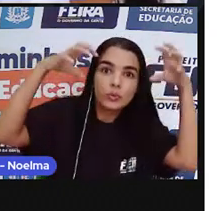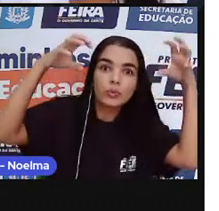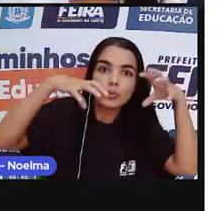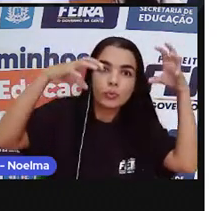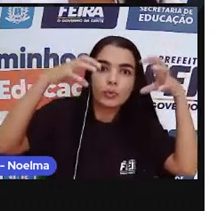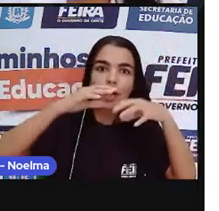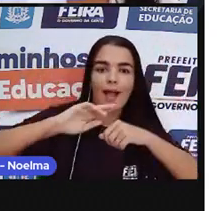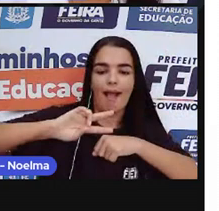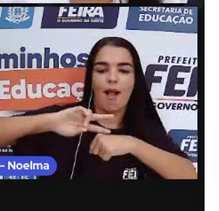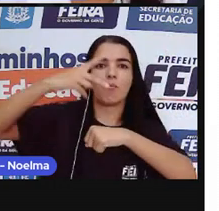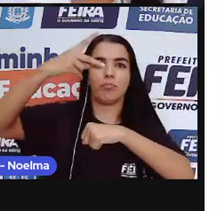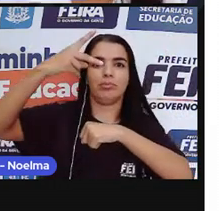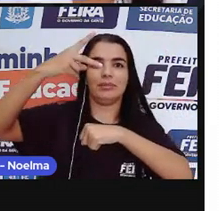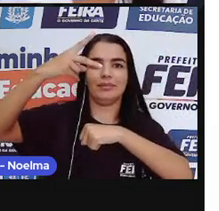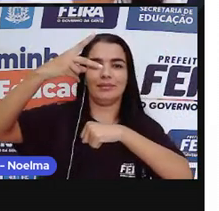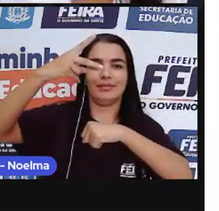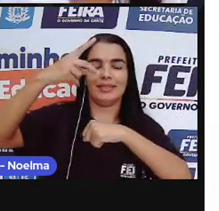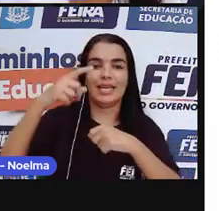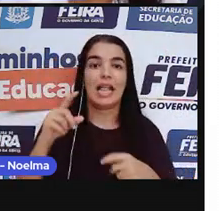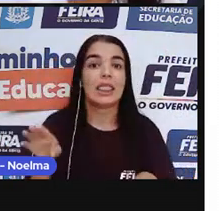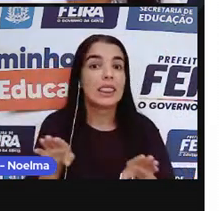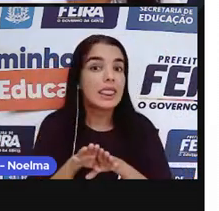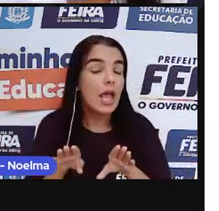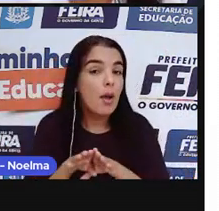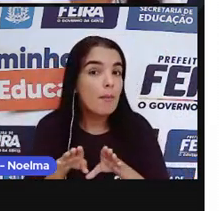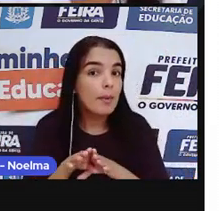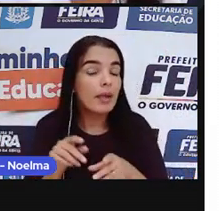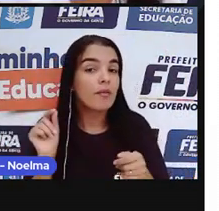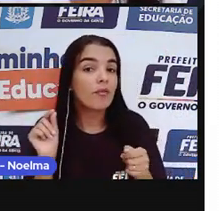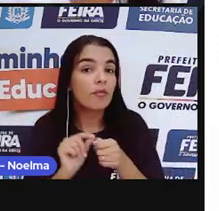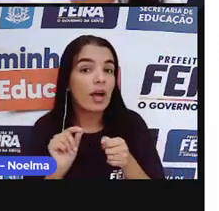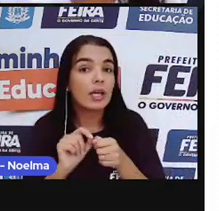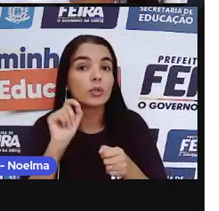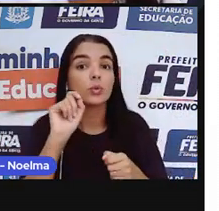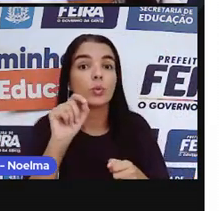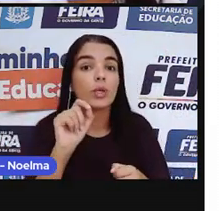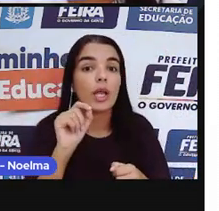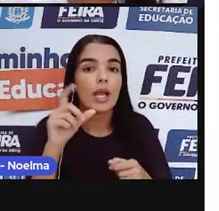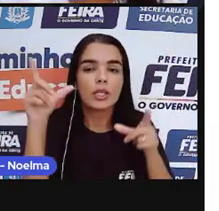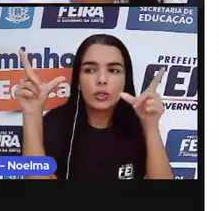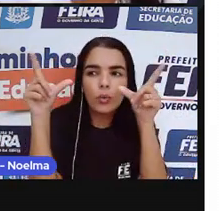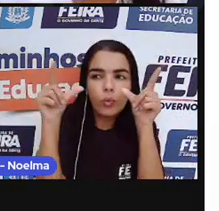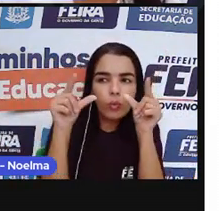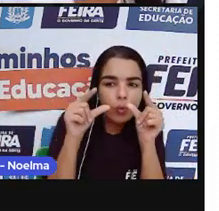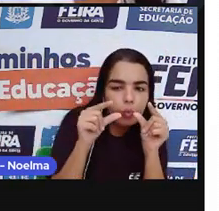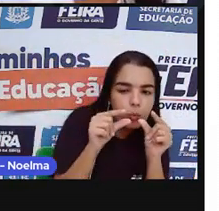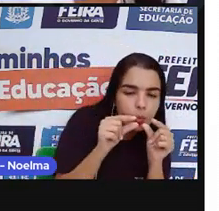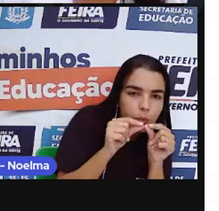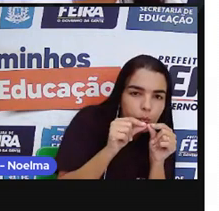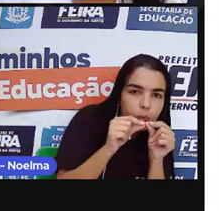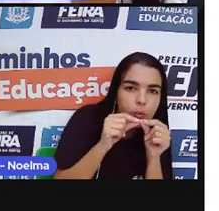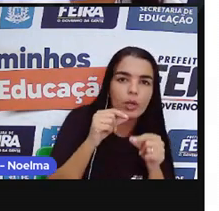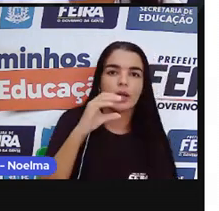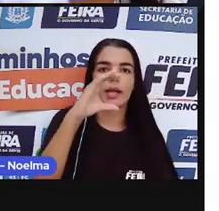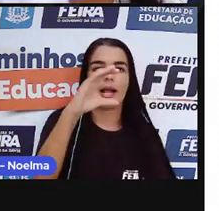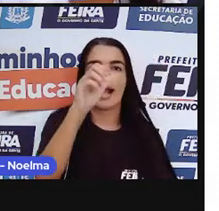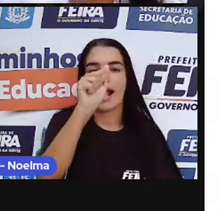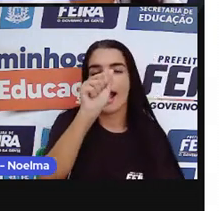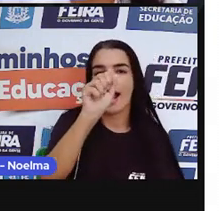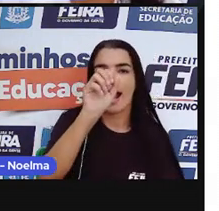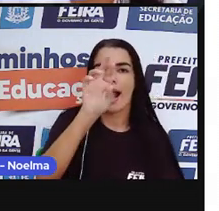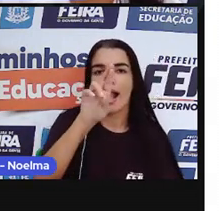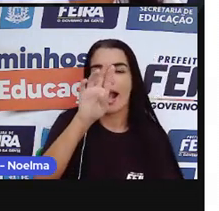ele aumente. Ela atua também na retenção de carbono atmosférico por meio da absorção desse